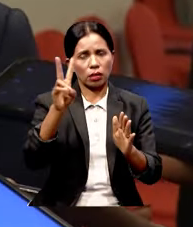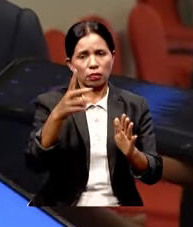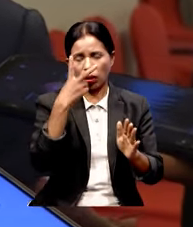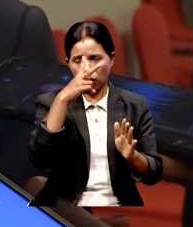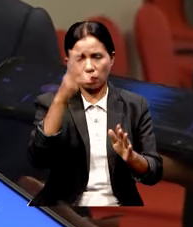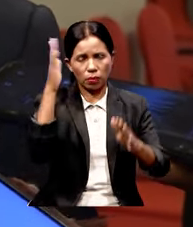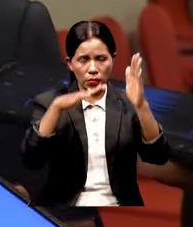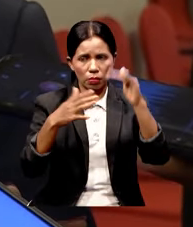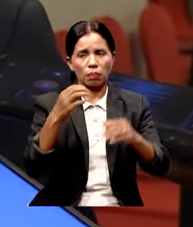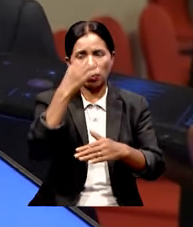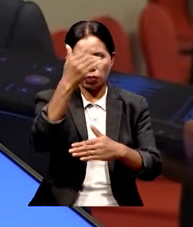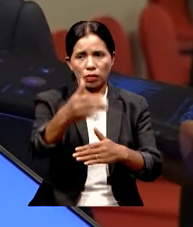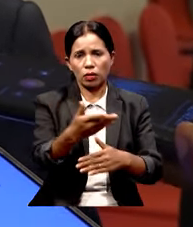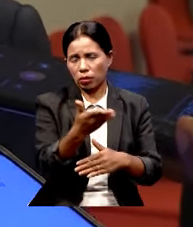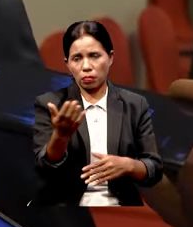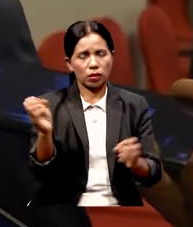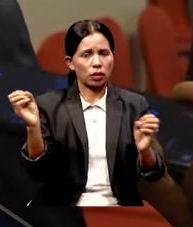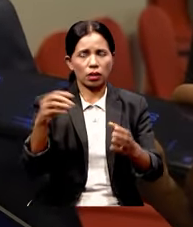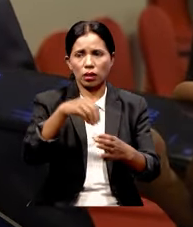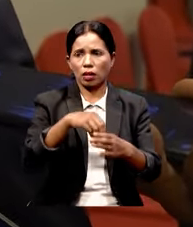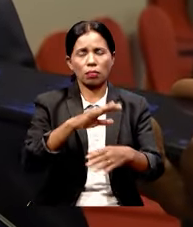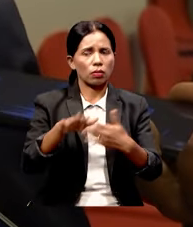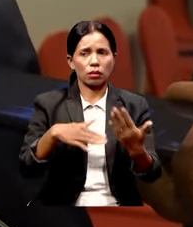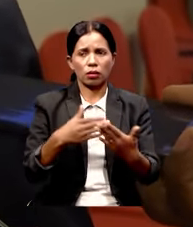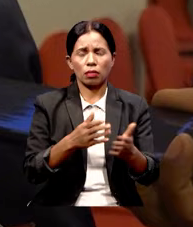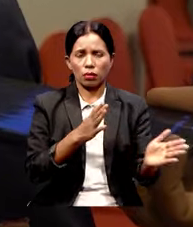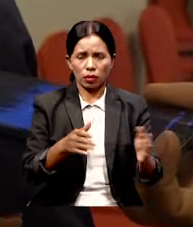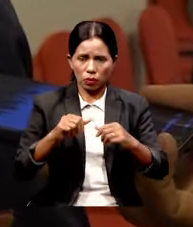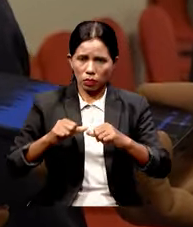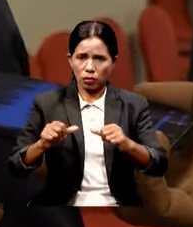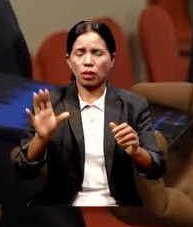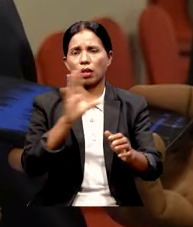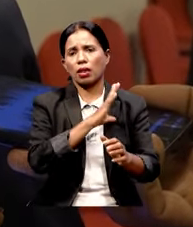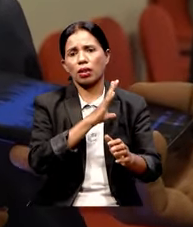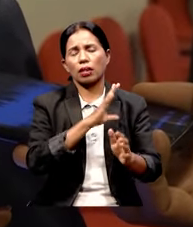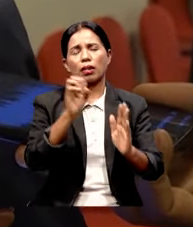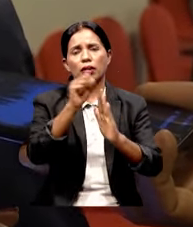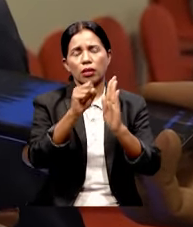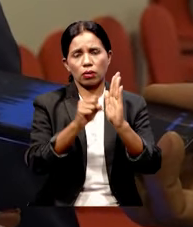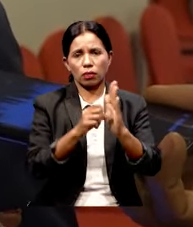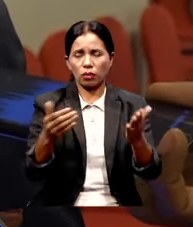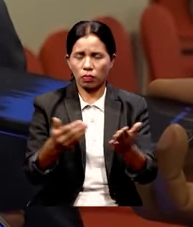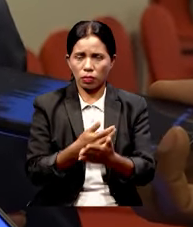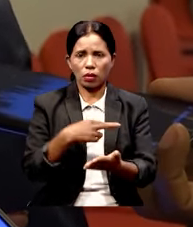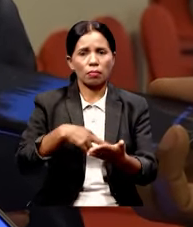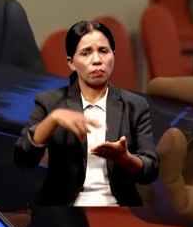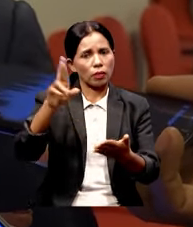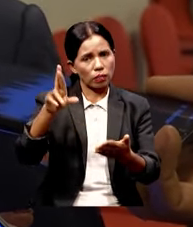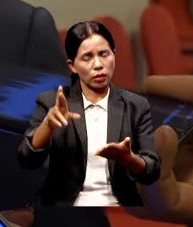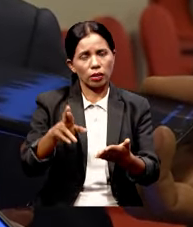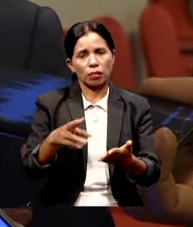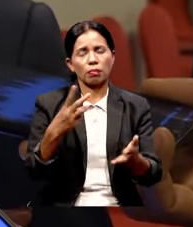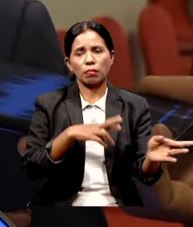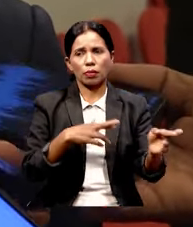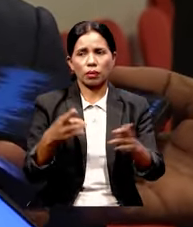aí. E né, né, vi tava ser level carro outro ano. Processo lá, ela é ele, estatuto foi um sai. Estatuto foi um quando a prova, pronto. E tá o